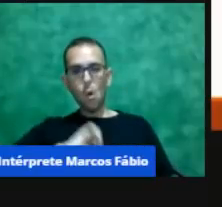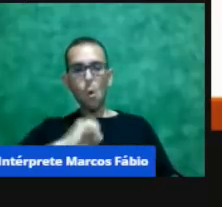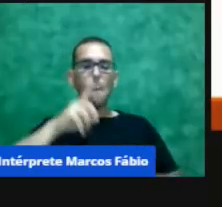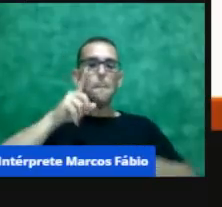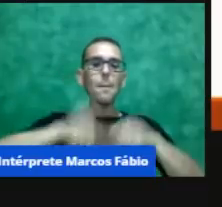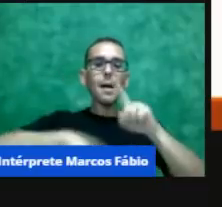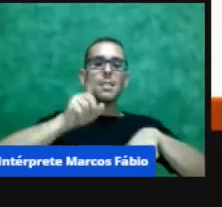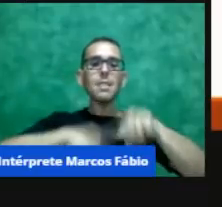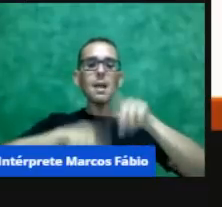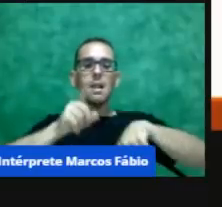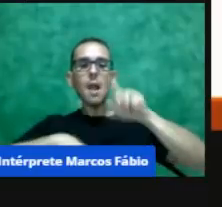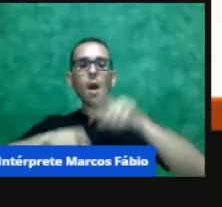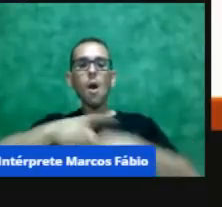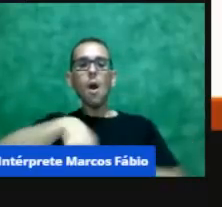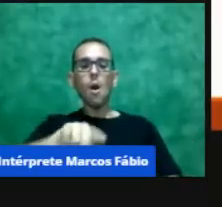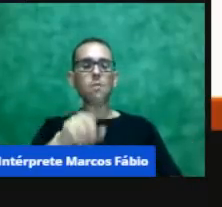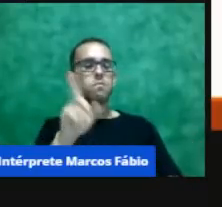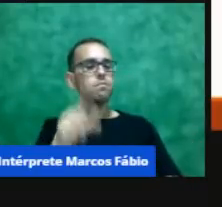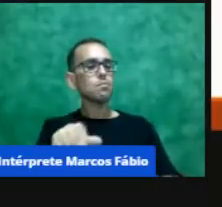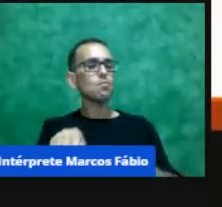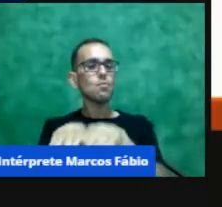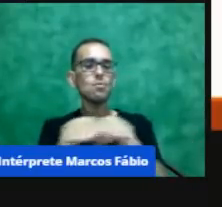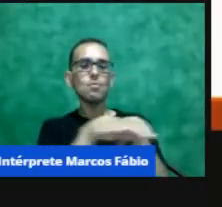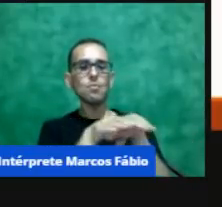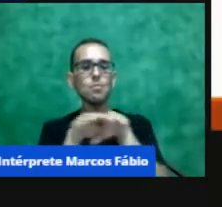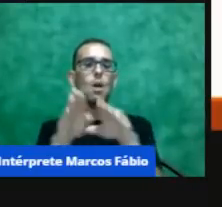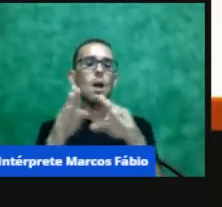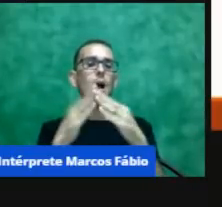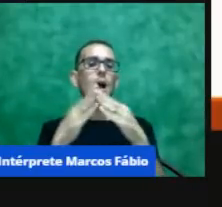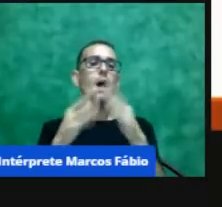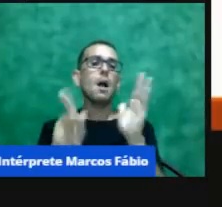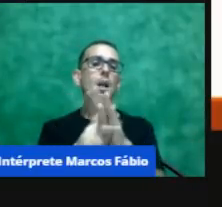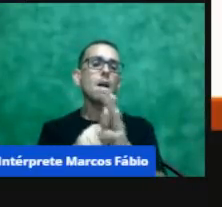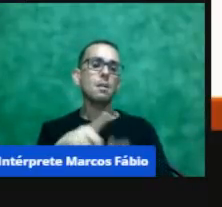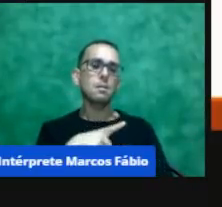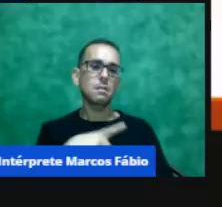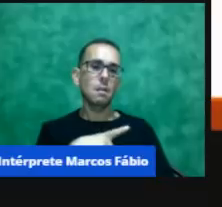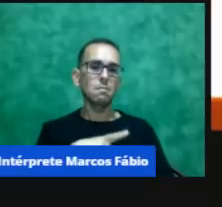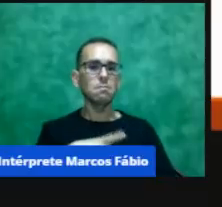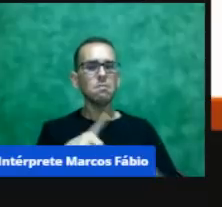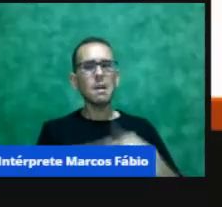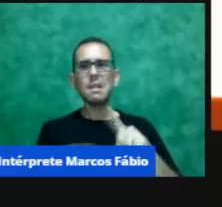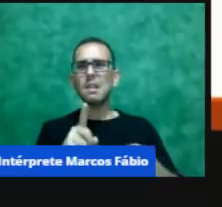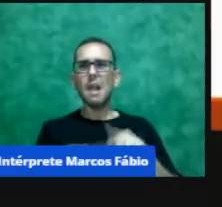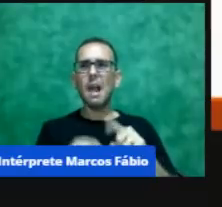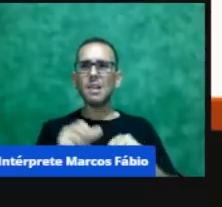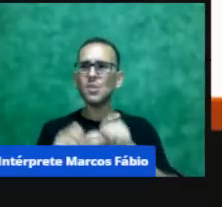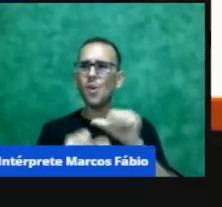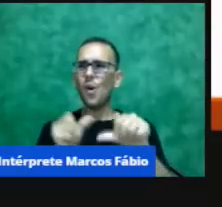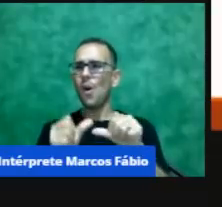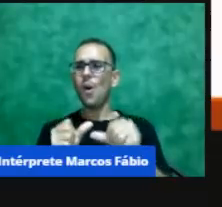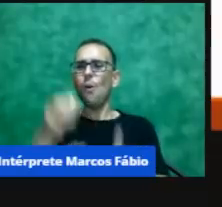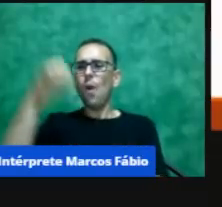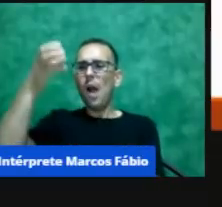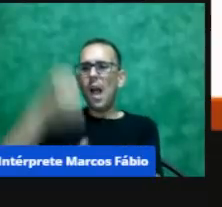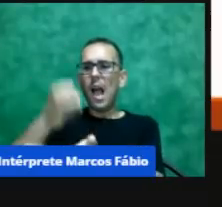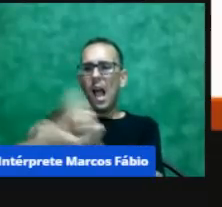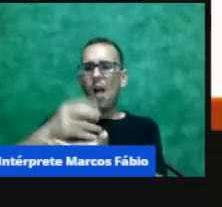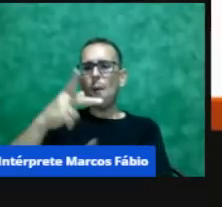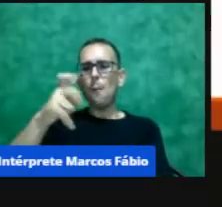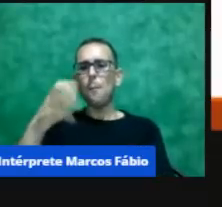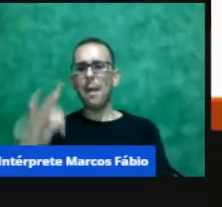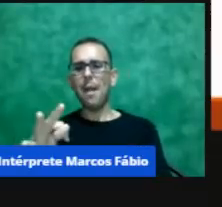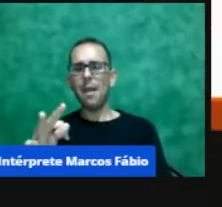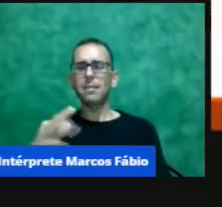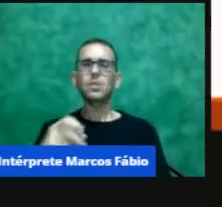que sejam, né, comuns em relação a todas as casas, né? Então com materiais recicláveis, com garrafa PET, com bolinha de